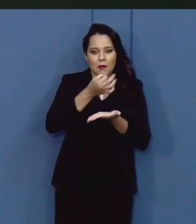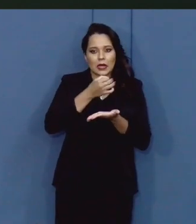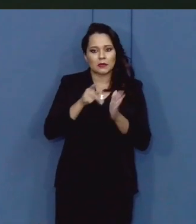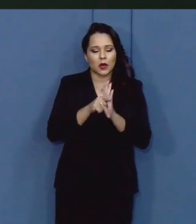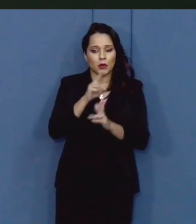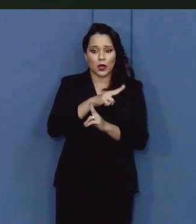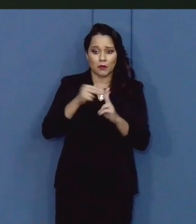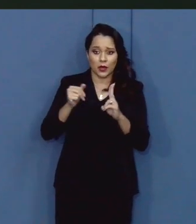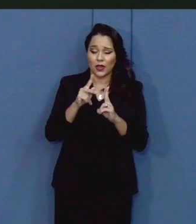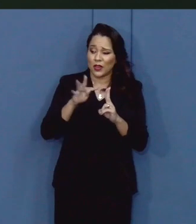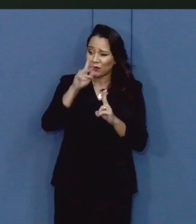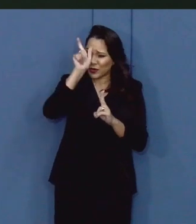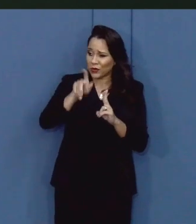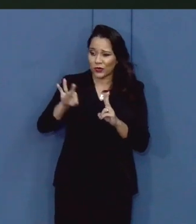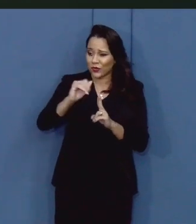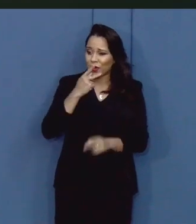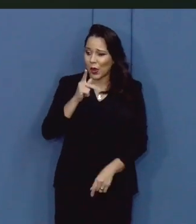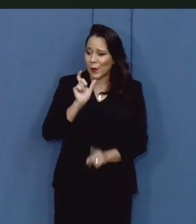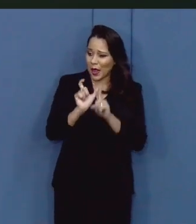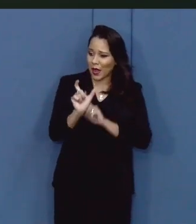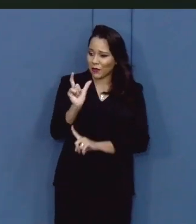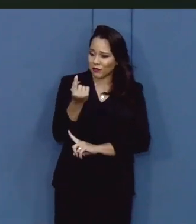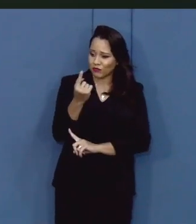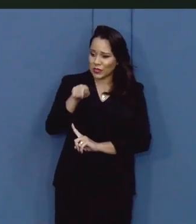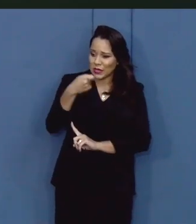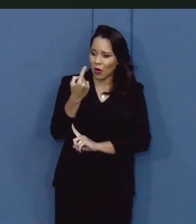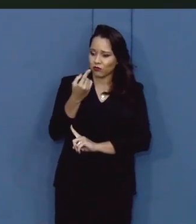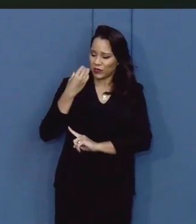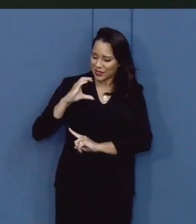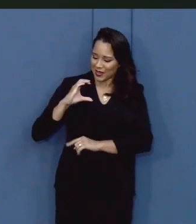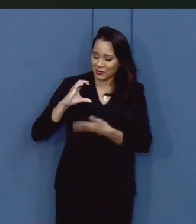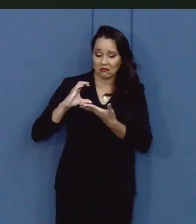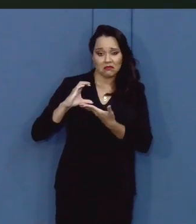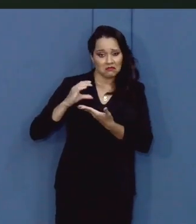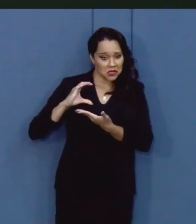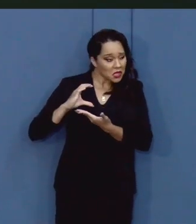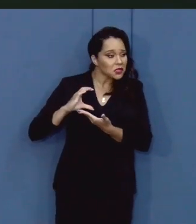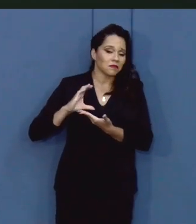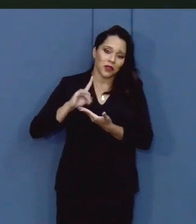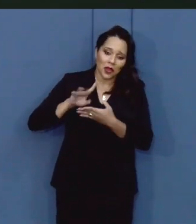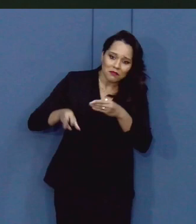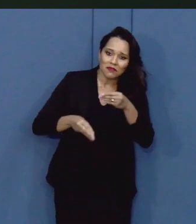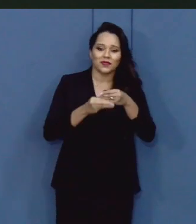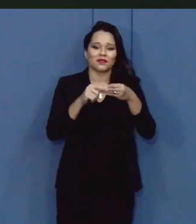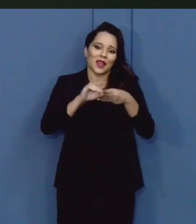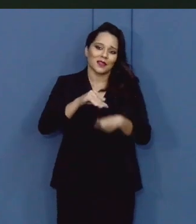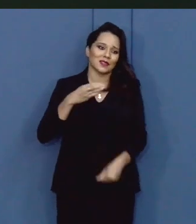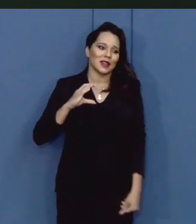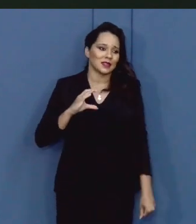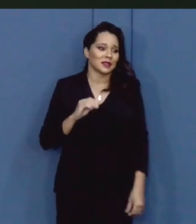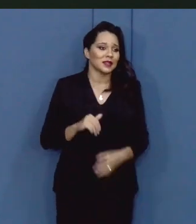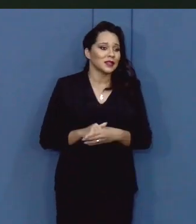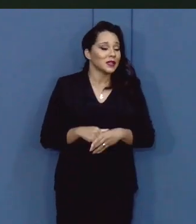muito, todo mundo falou a palavra ciência, né? Então, é mais ou menos isso que eu venho agregar à fala aqui, né?